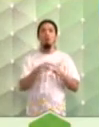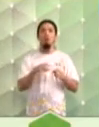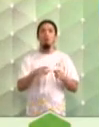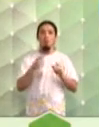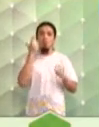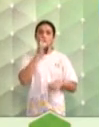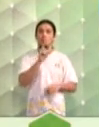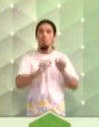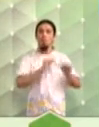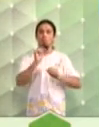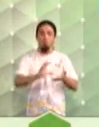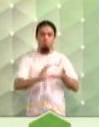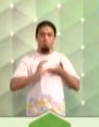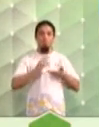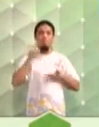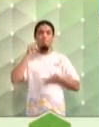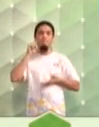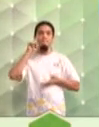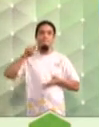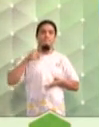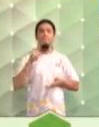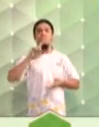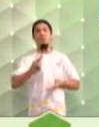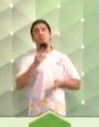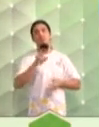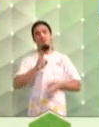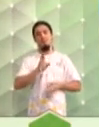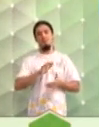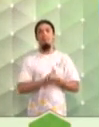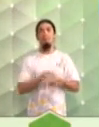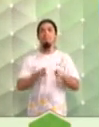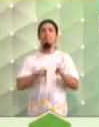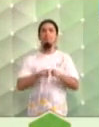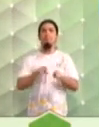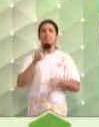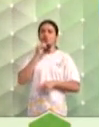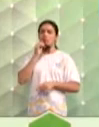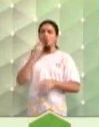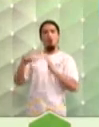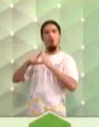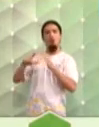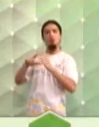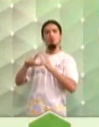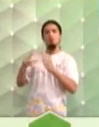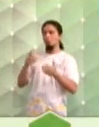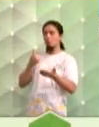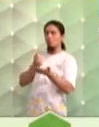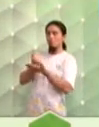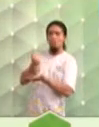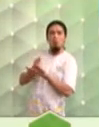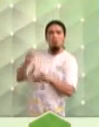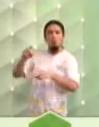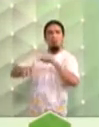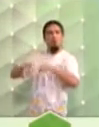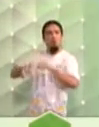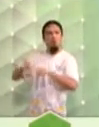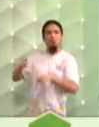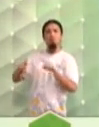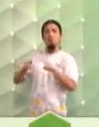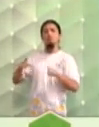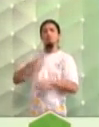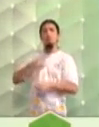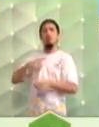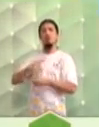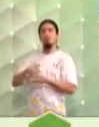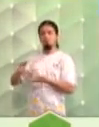pagaram R$12 em alguma coisa numa loja de conveniência e ganharam R$1.000. Esses prêmios diários são silenciosos, né?